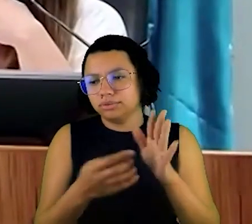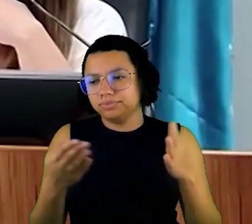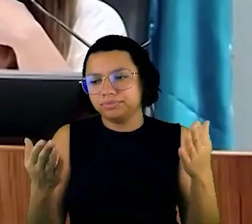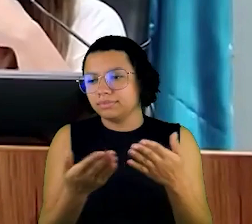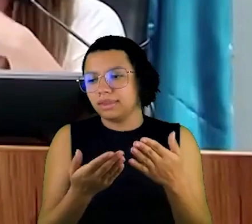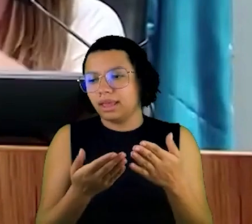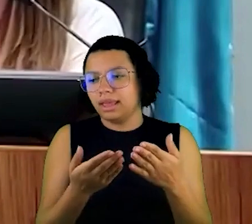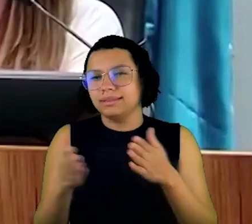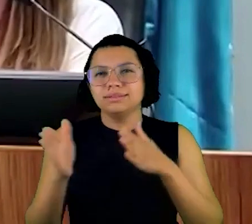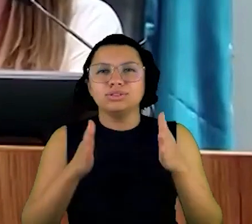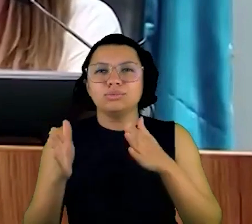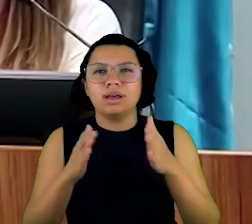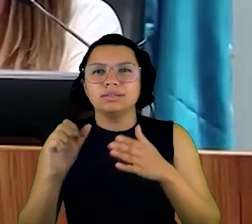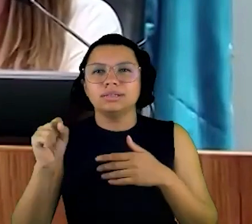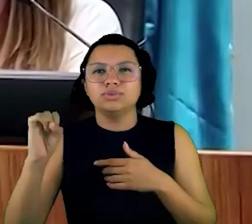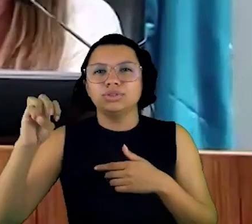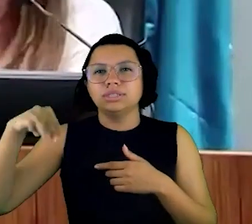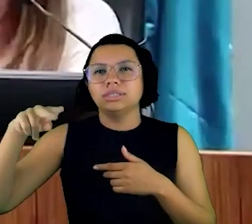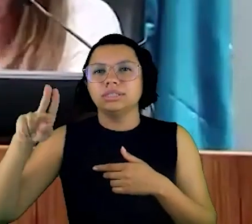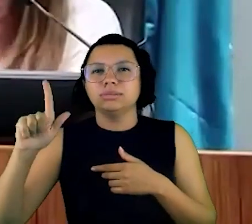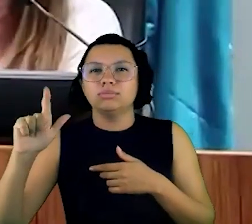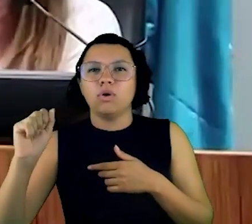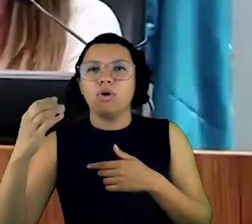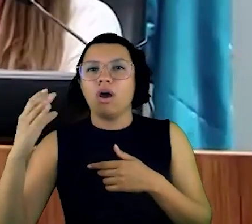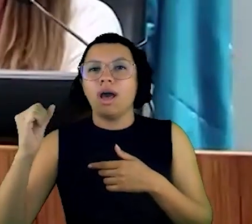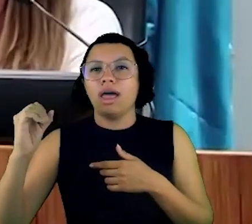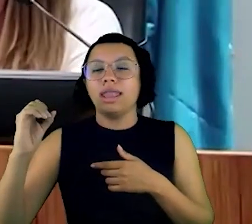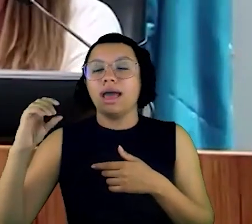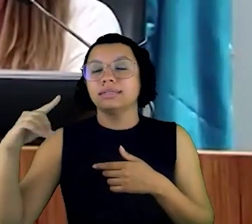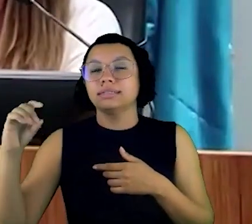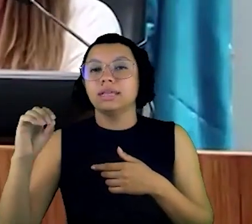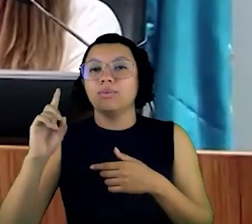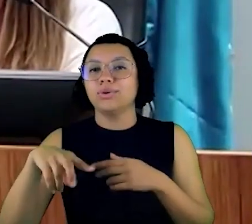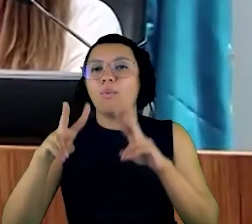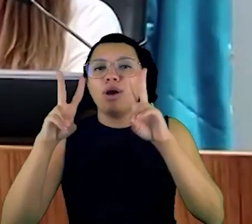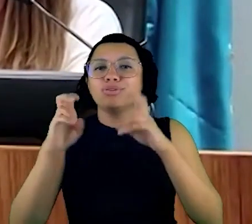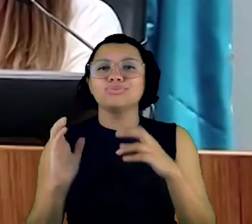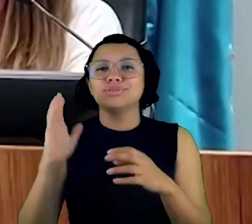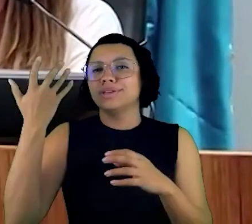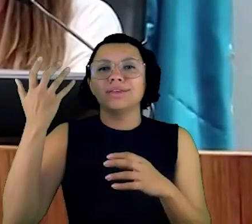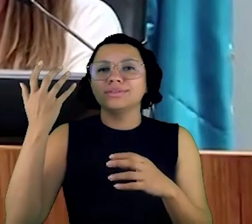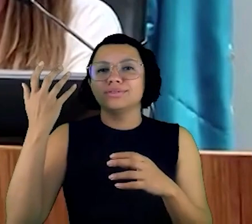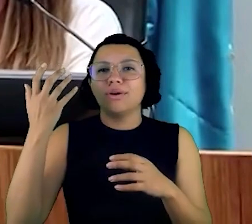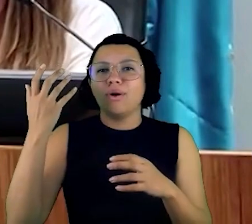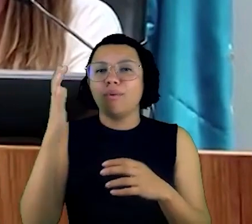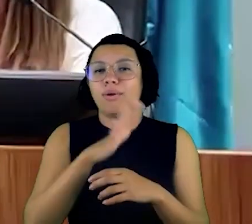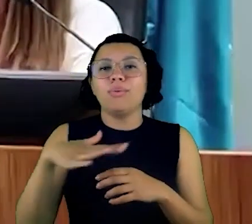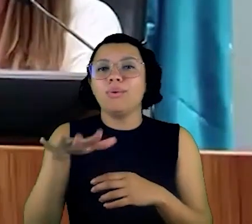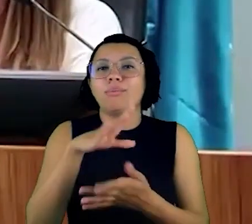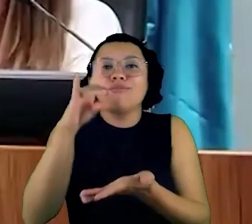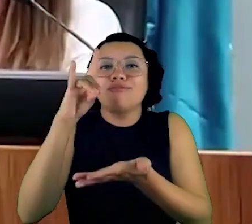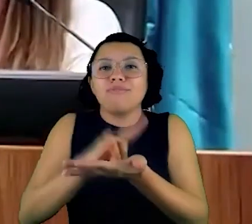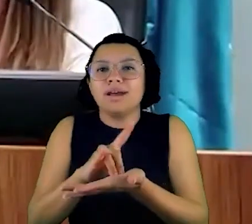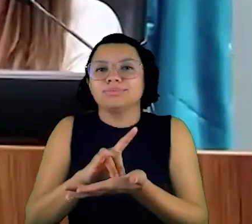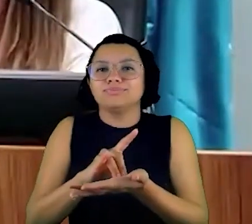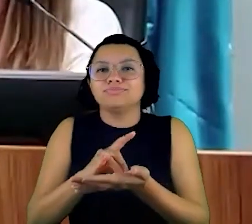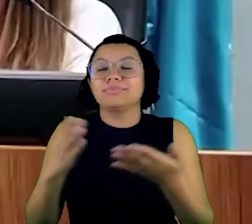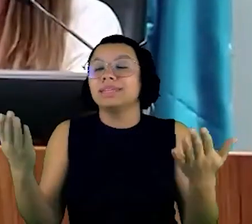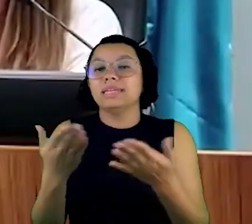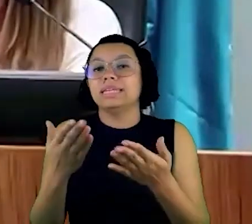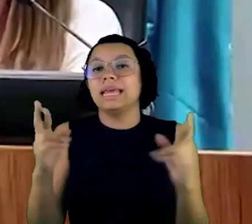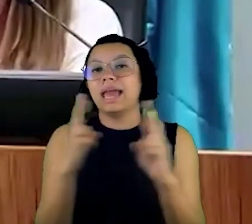essa situação de simulação que o assunto se resolve pelo campo fático. E